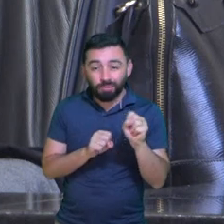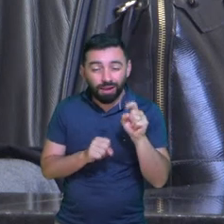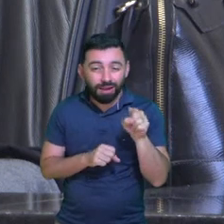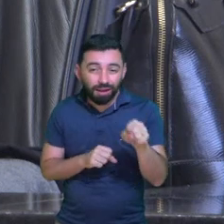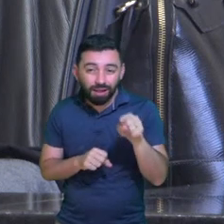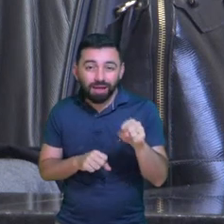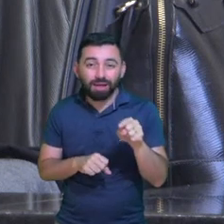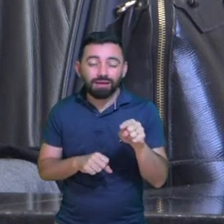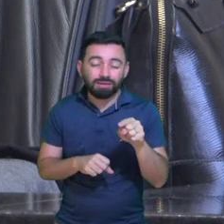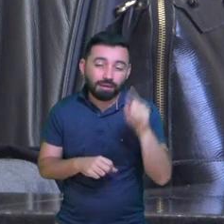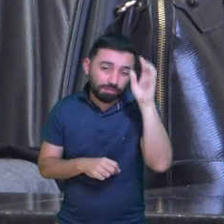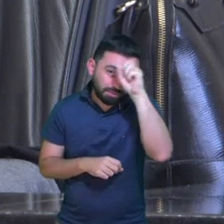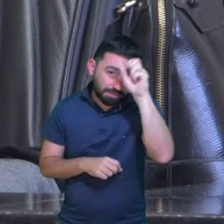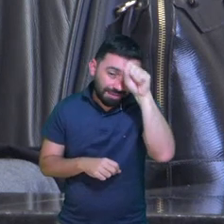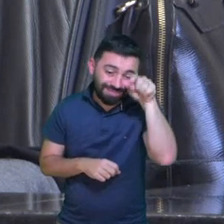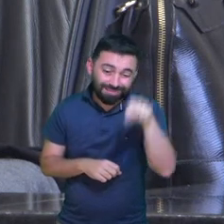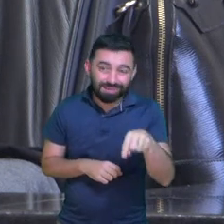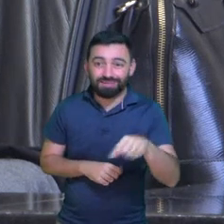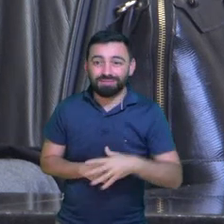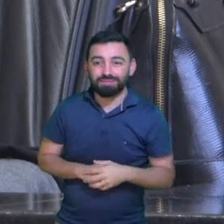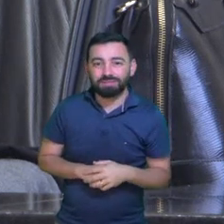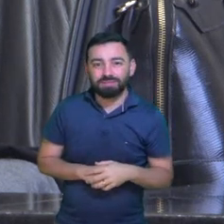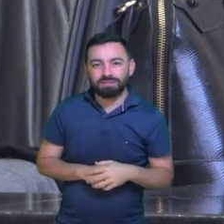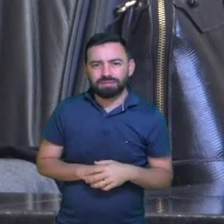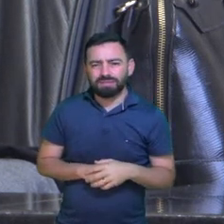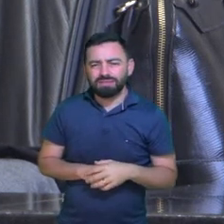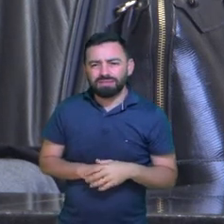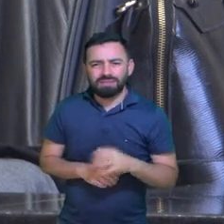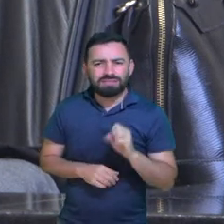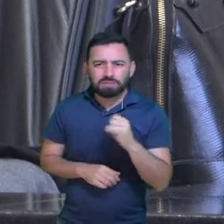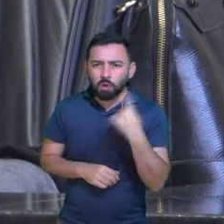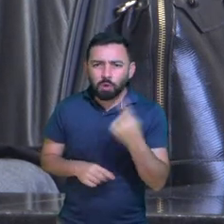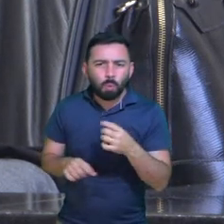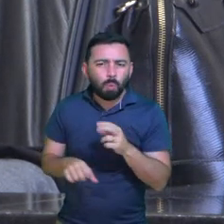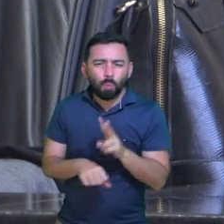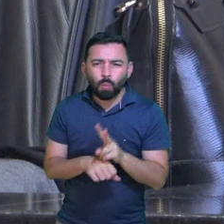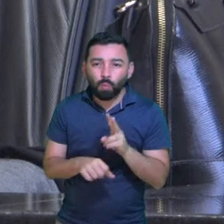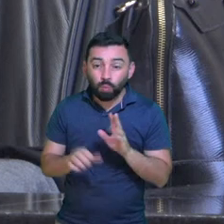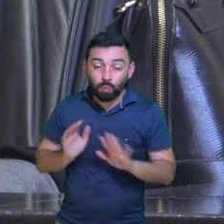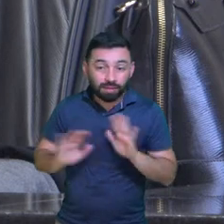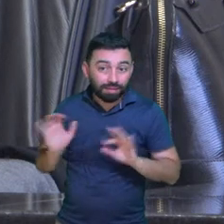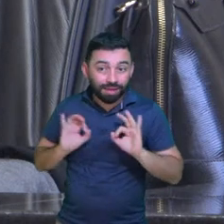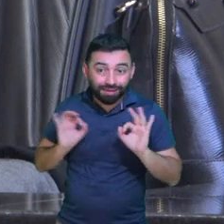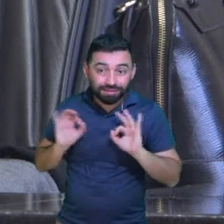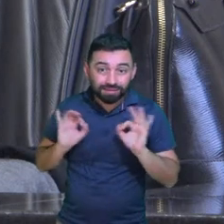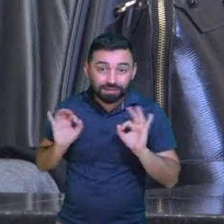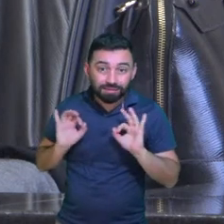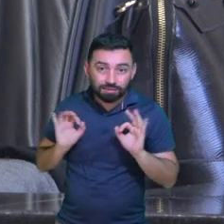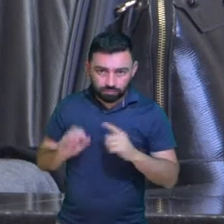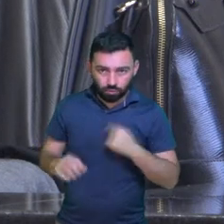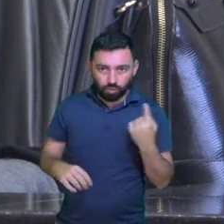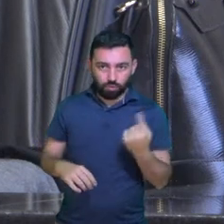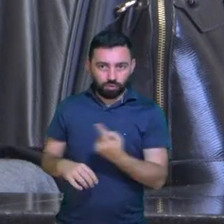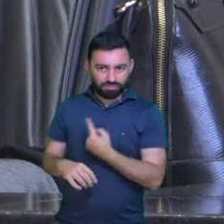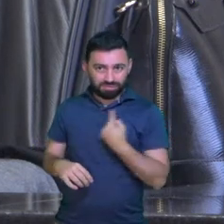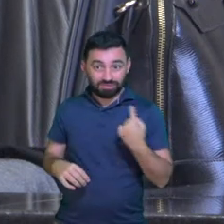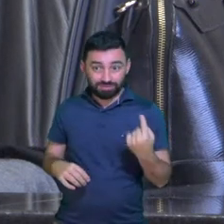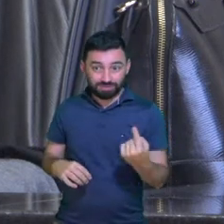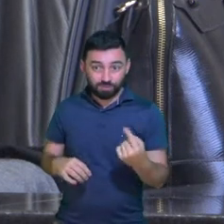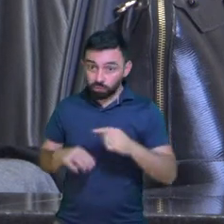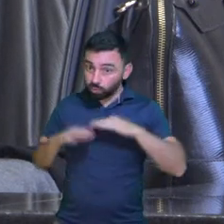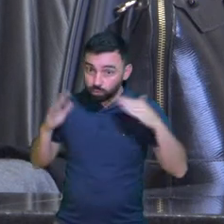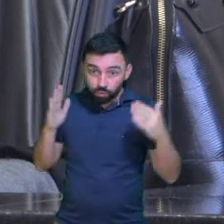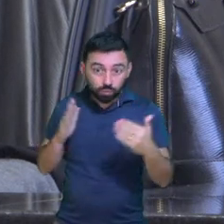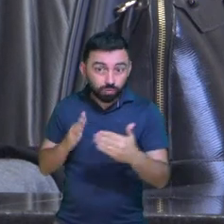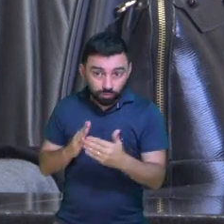instituições particulares gente se a gente não cuidar disso eu digo a a gente como a gente mesmo como um todo a